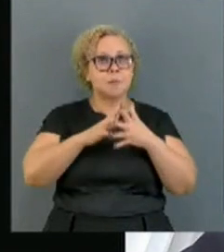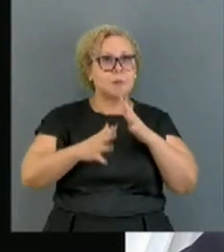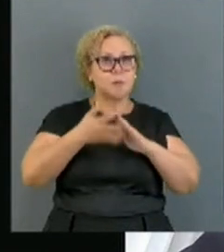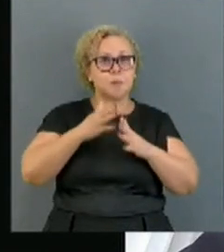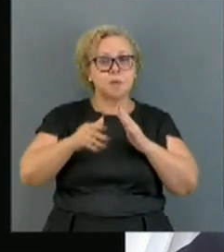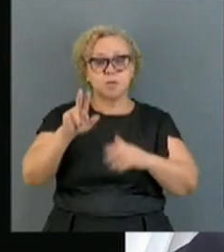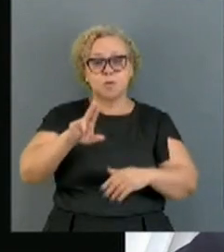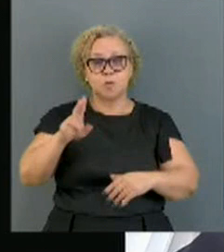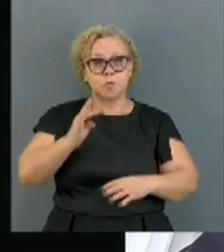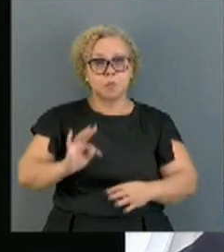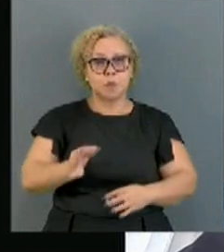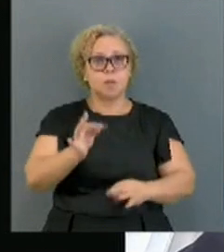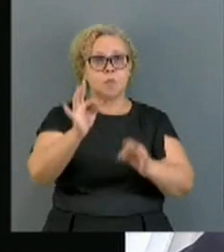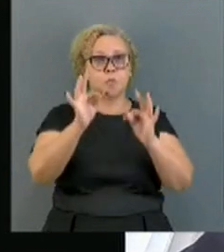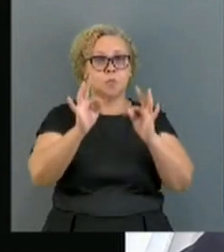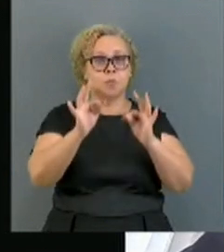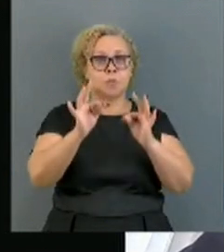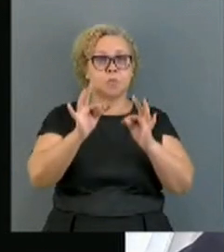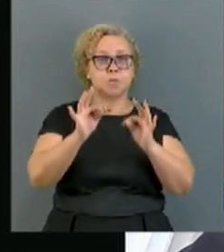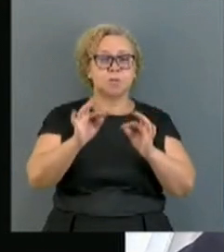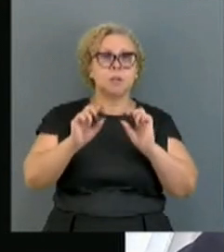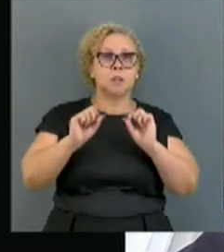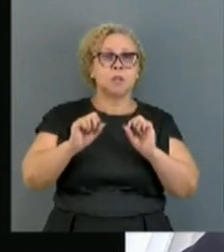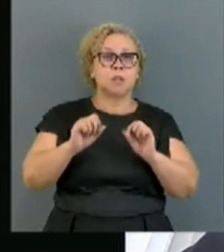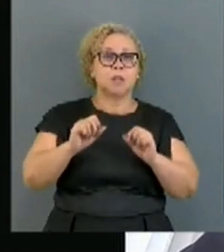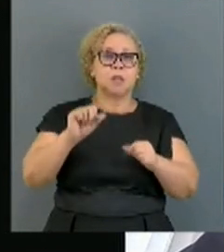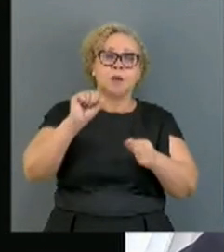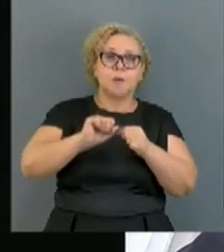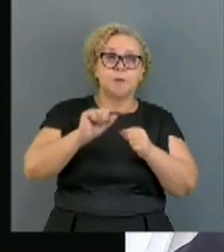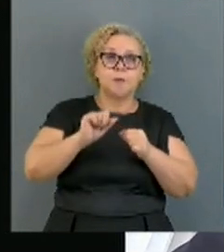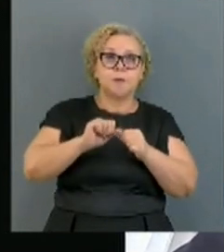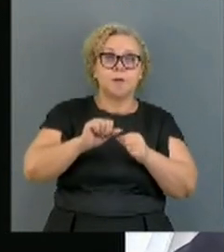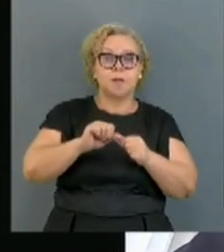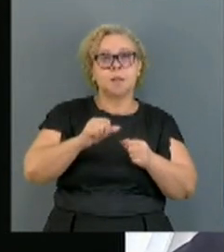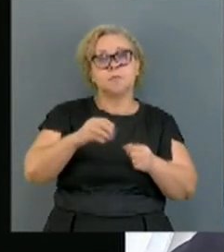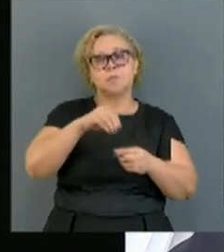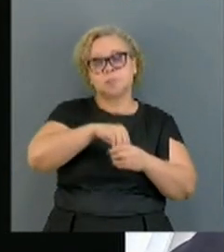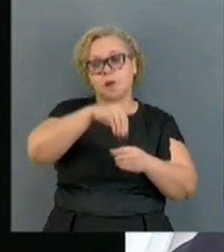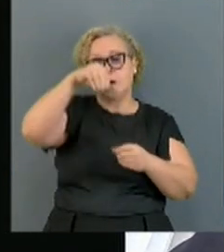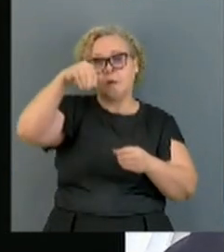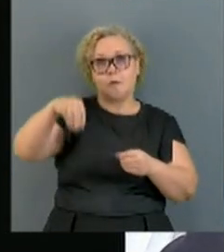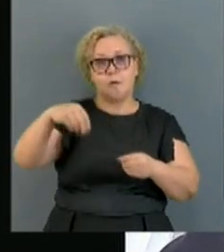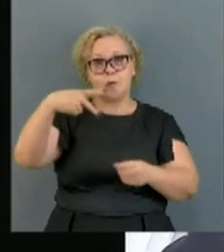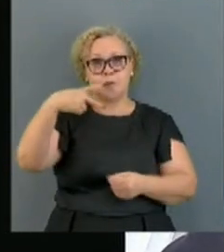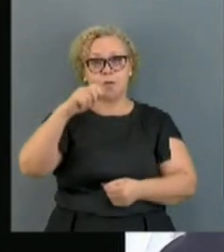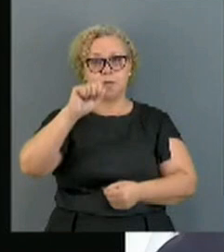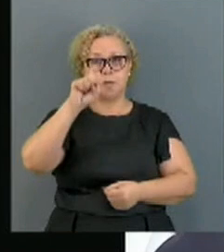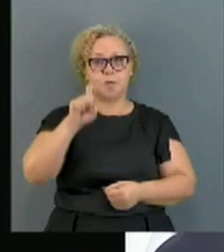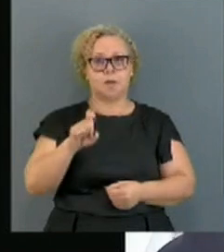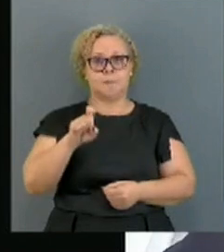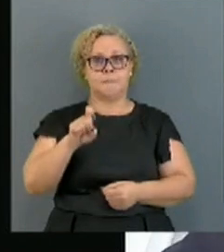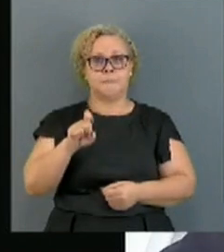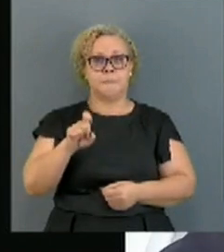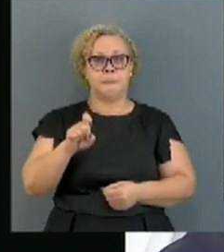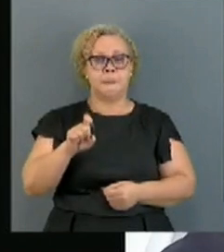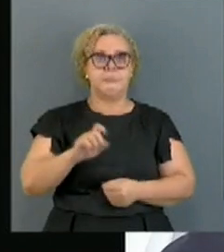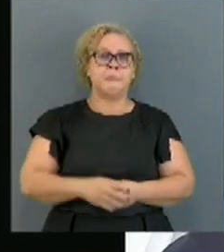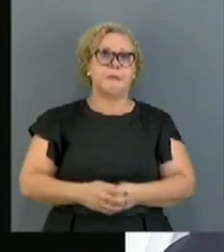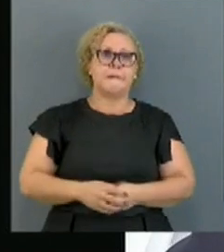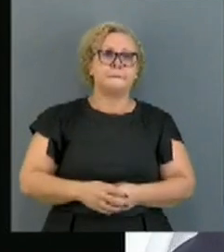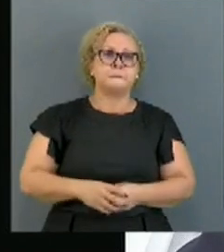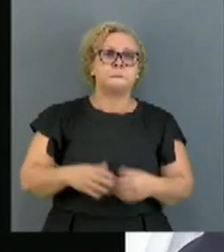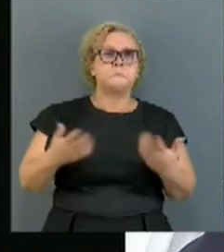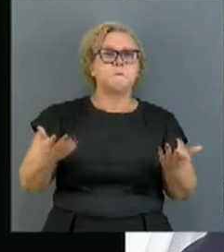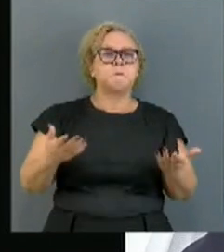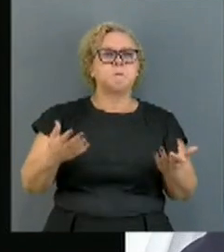tecnologias produzidas e em operação fora do país. Não ficou claro para mim como que seria essa questão